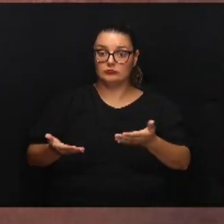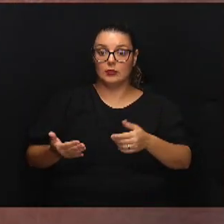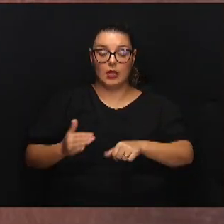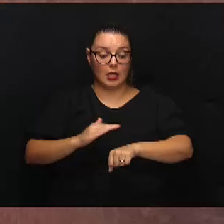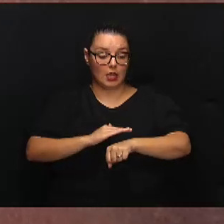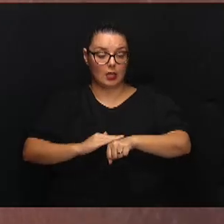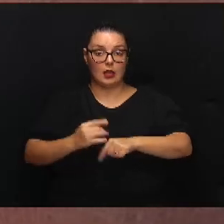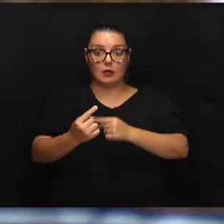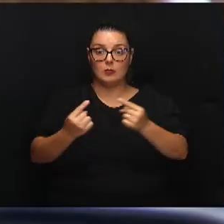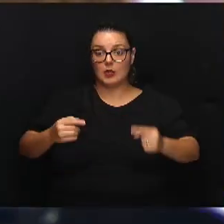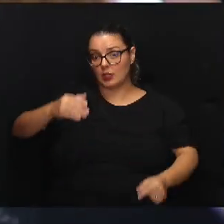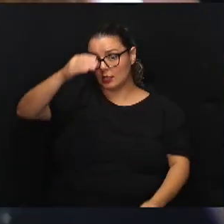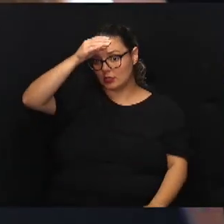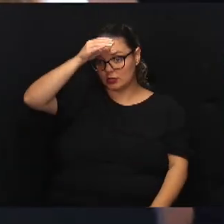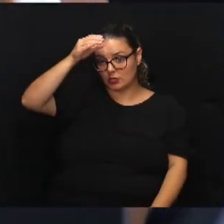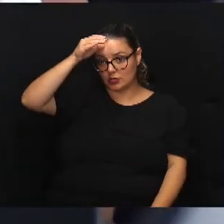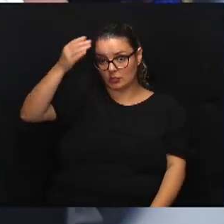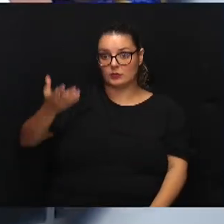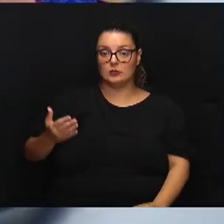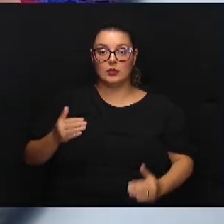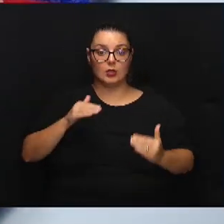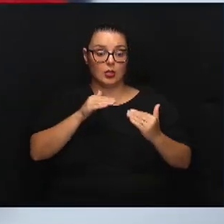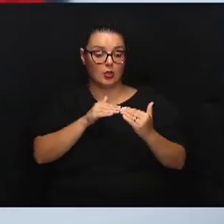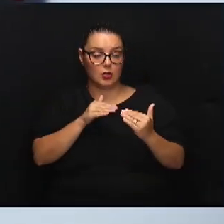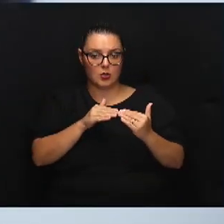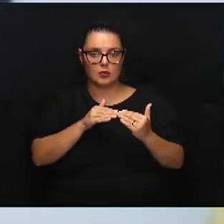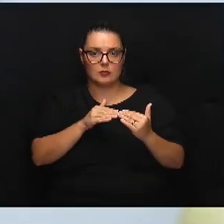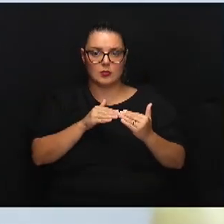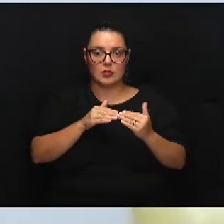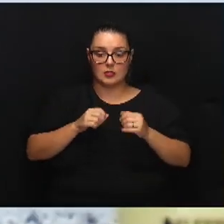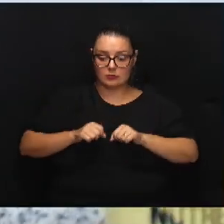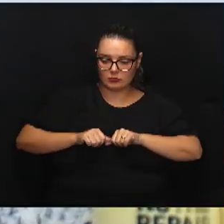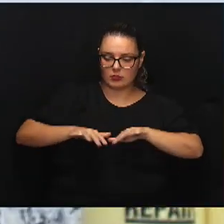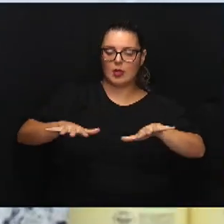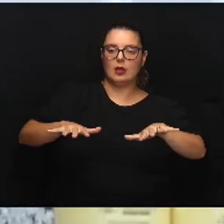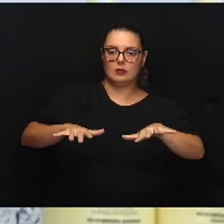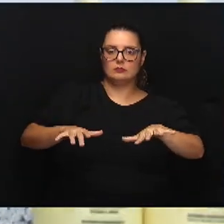de cada cliente, que combinam e que passem a mensagem escolhida por ela em